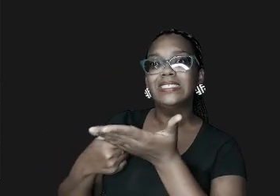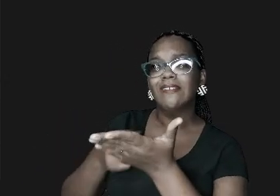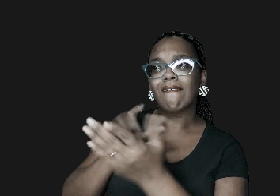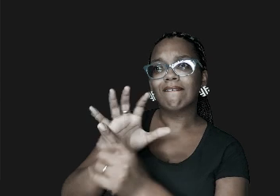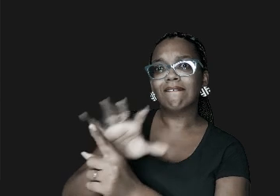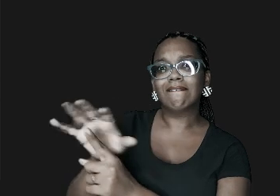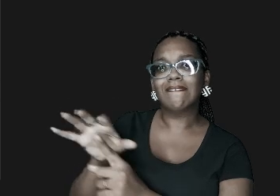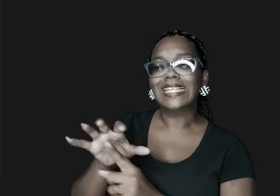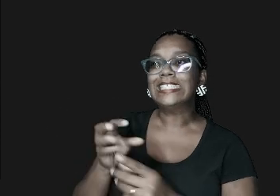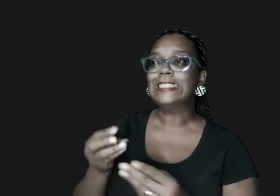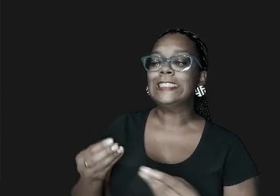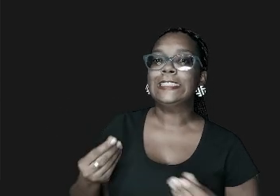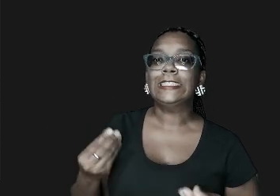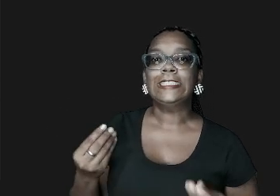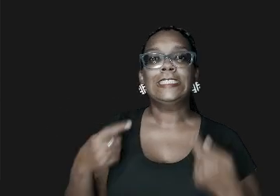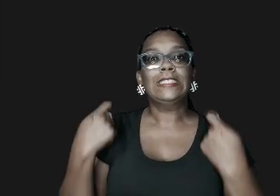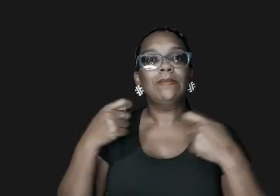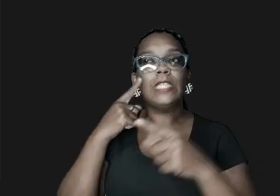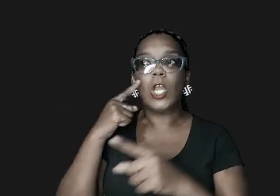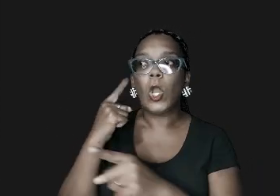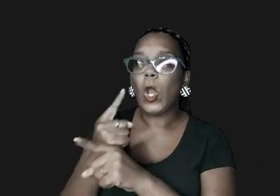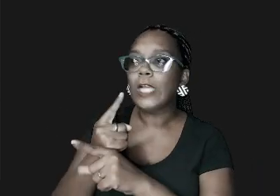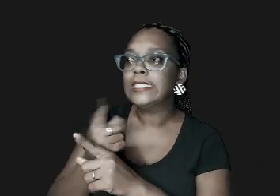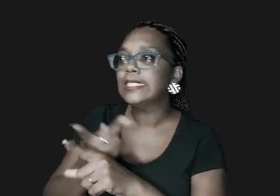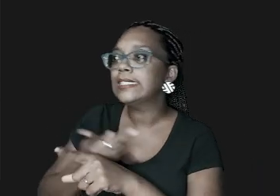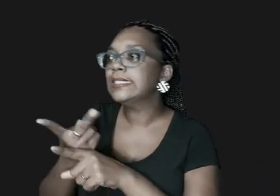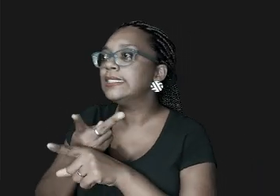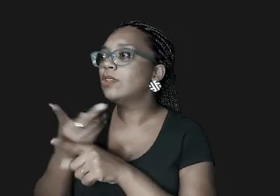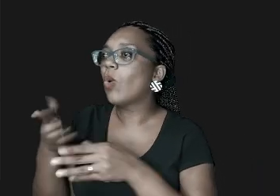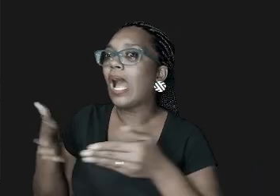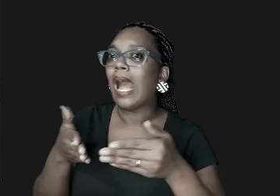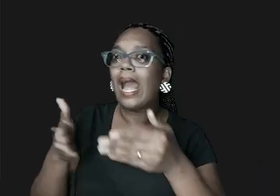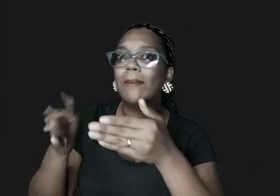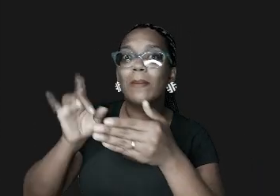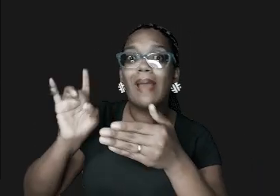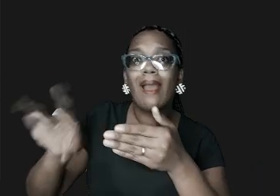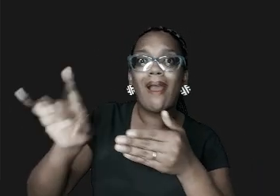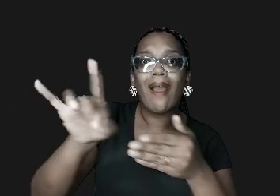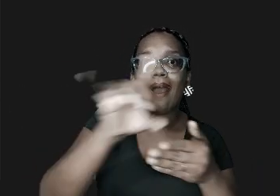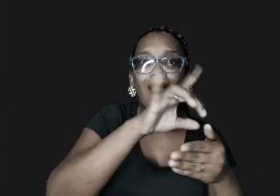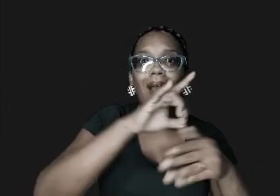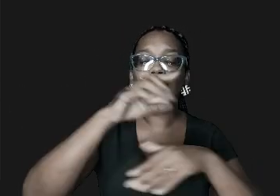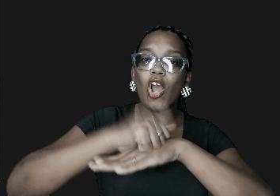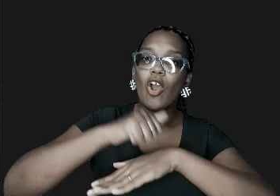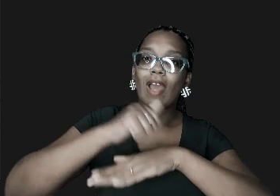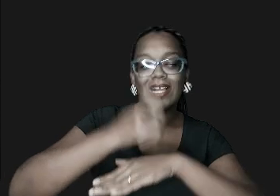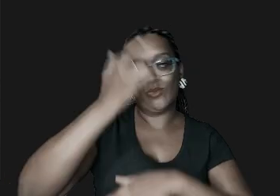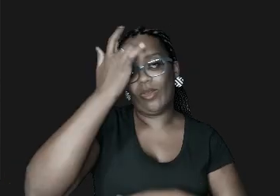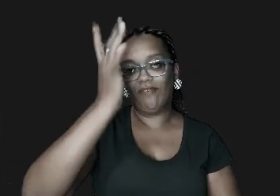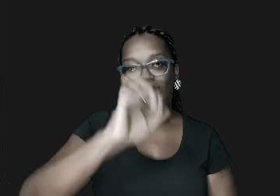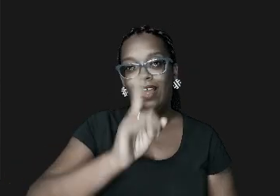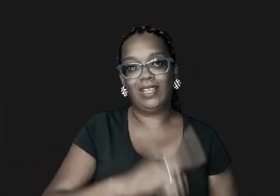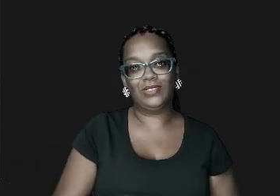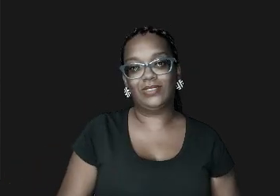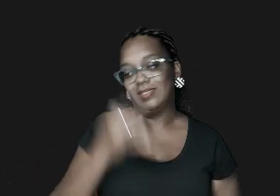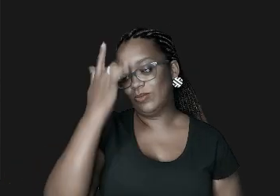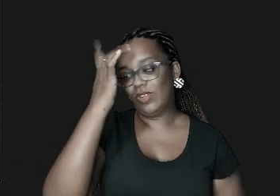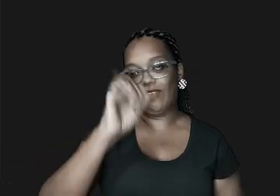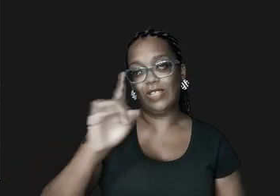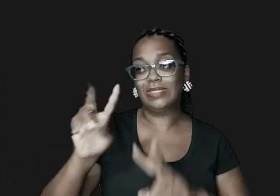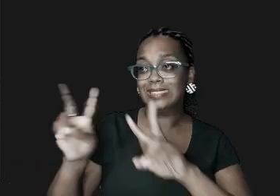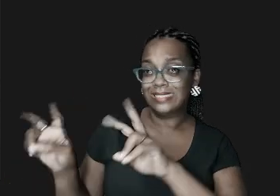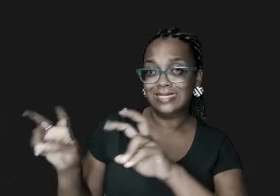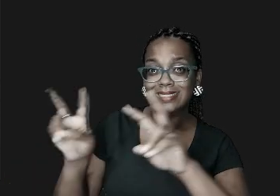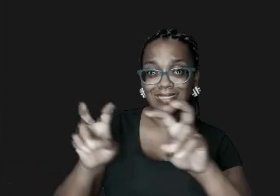a manipulação negocial você tem que encontrar o caminho para cada situação para cada caso concreto